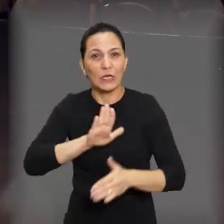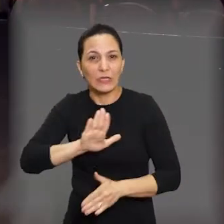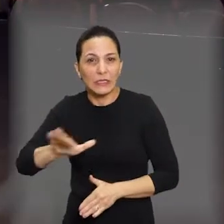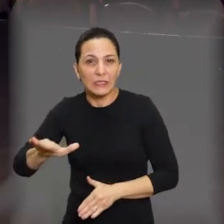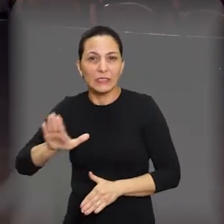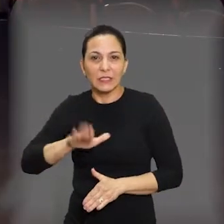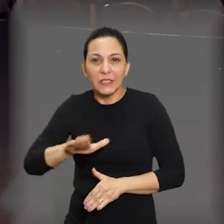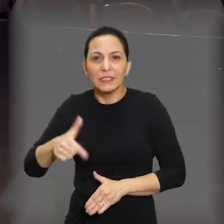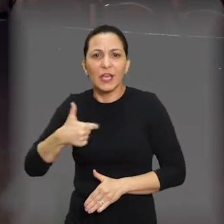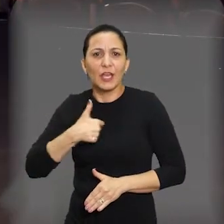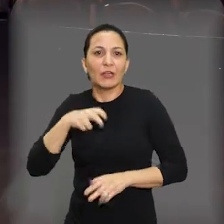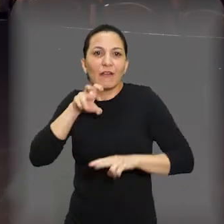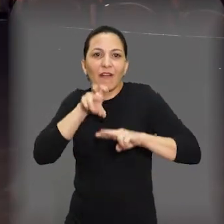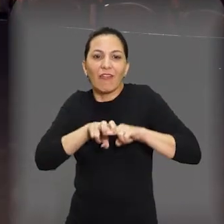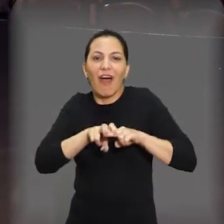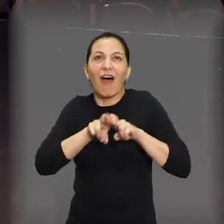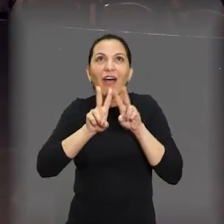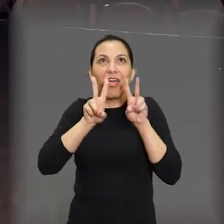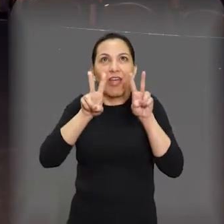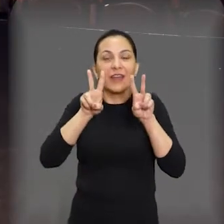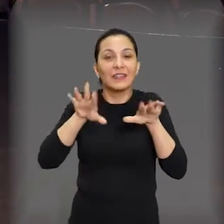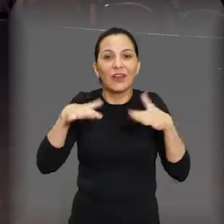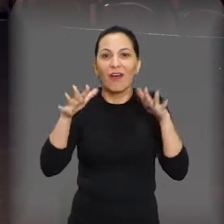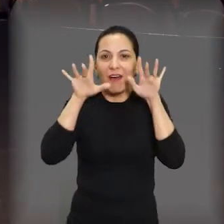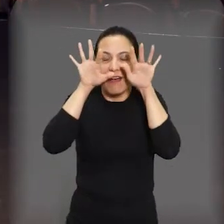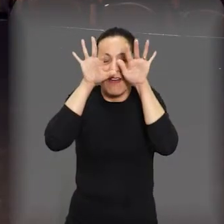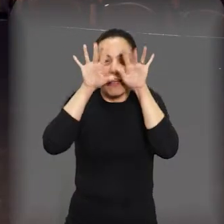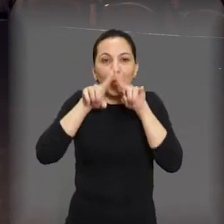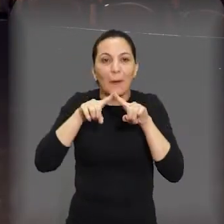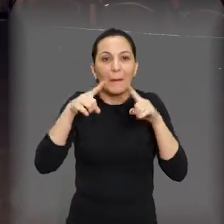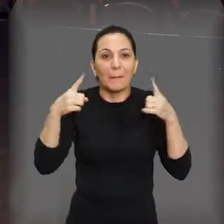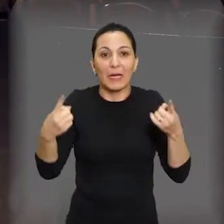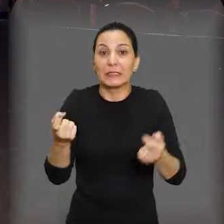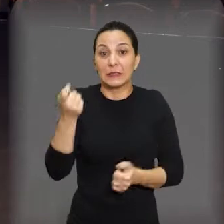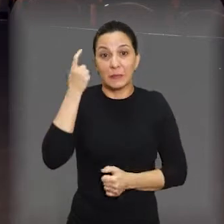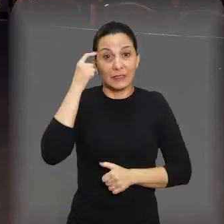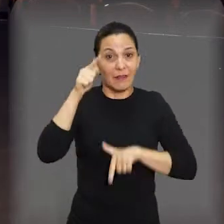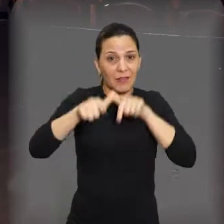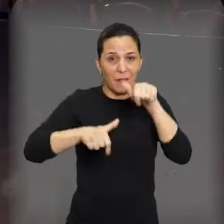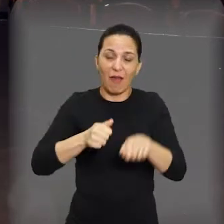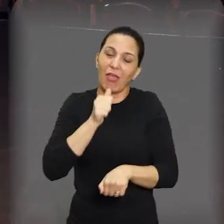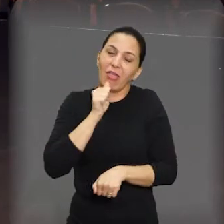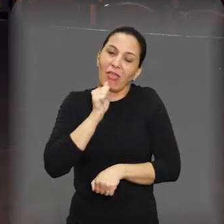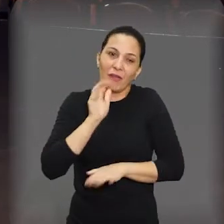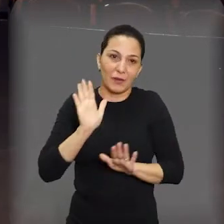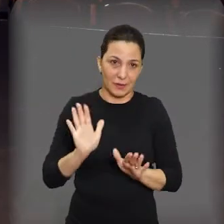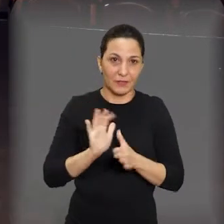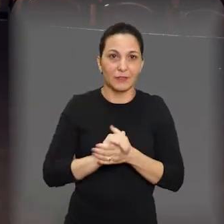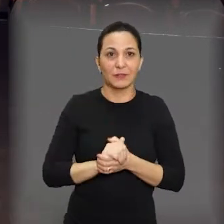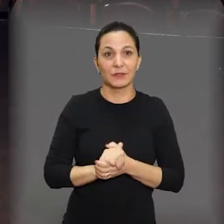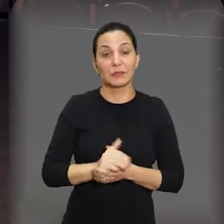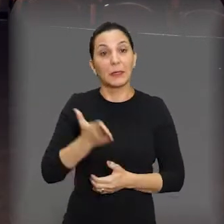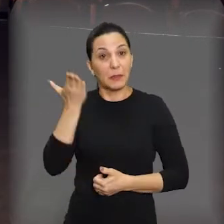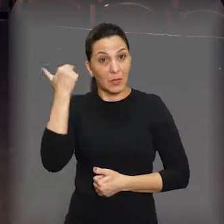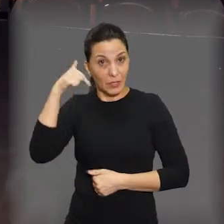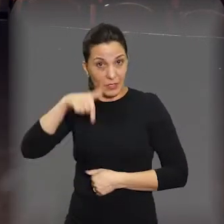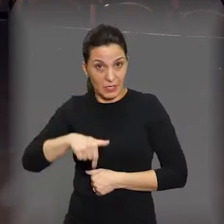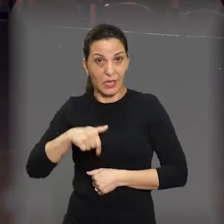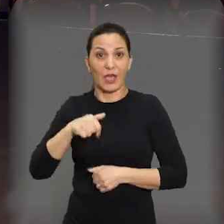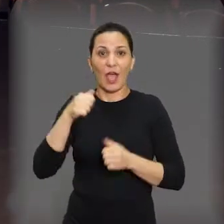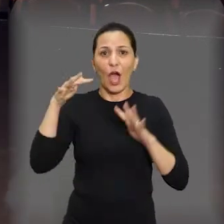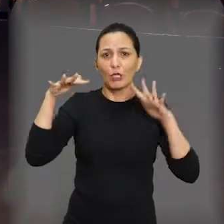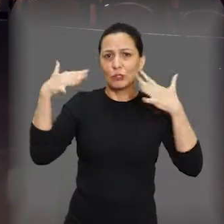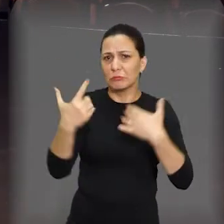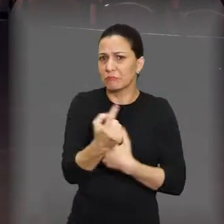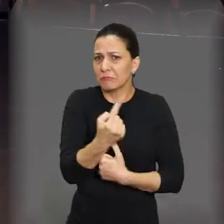Isso tudo já me despertava uma magia, mas era uma coisa distante ainda. O dia que eu entrei aqui para essa palestra,